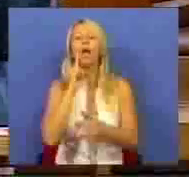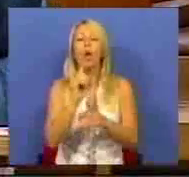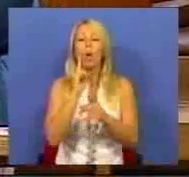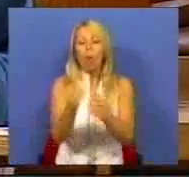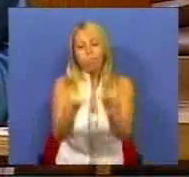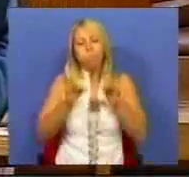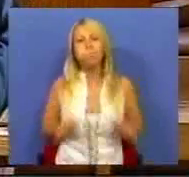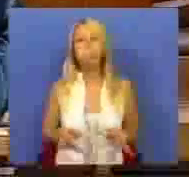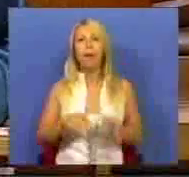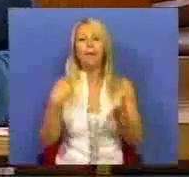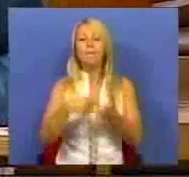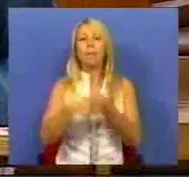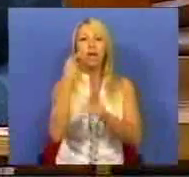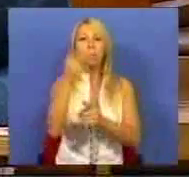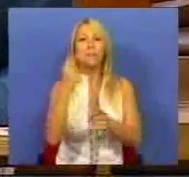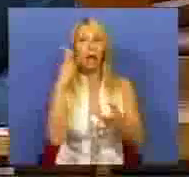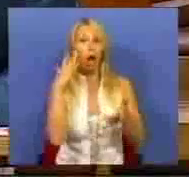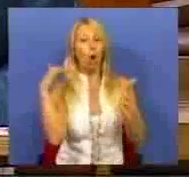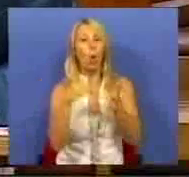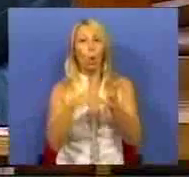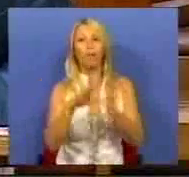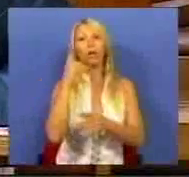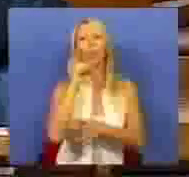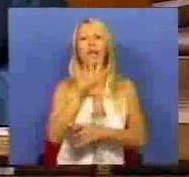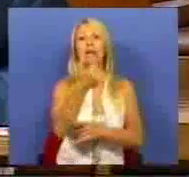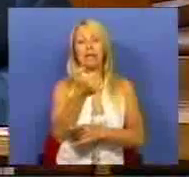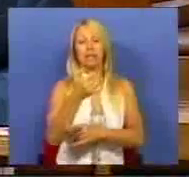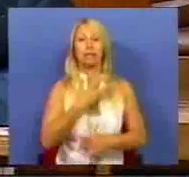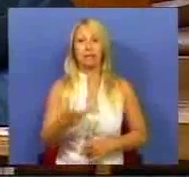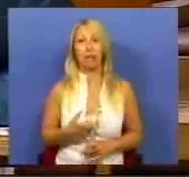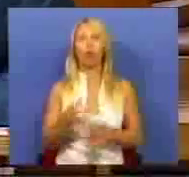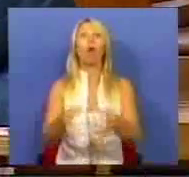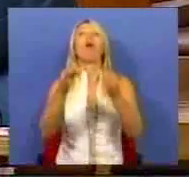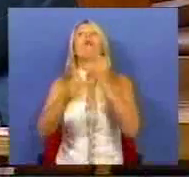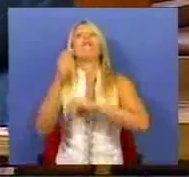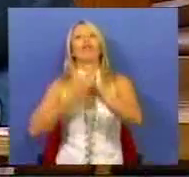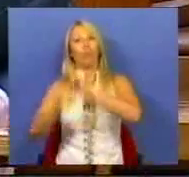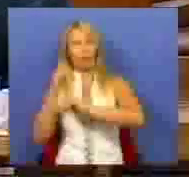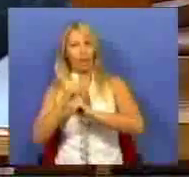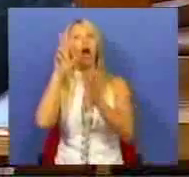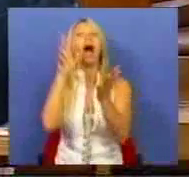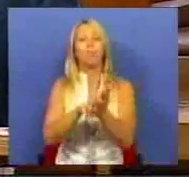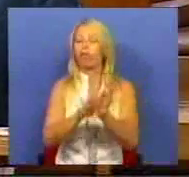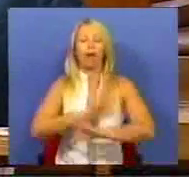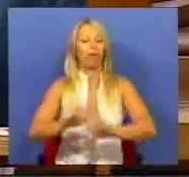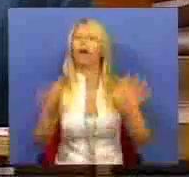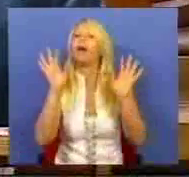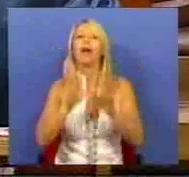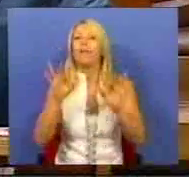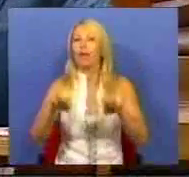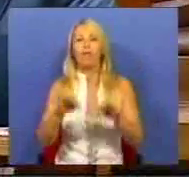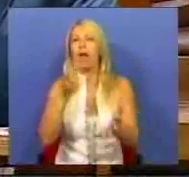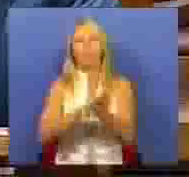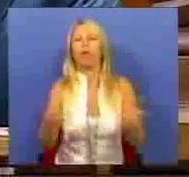conta para 15 de dezembro. Voltou atrás em pouco tempo e o que foi aprovado foi desaprovado. Em novembro foi aprovado o